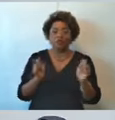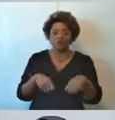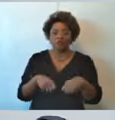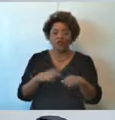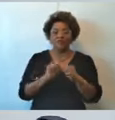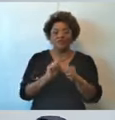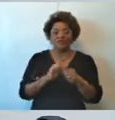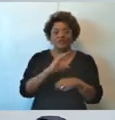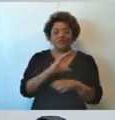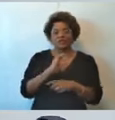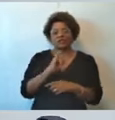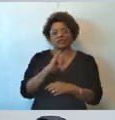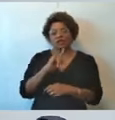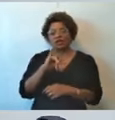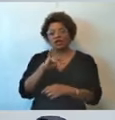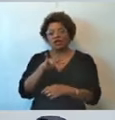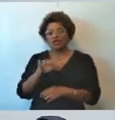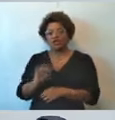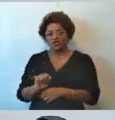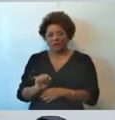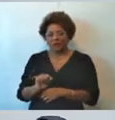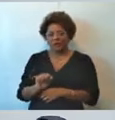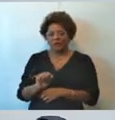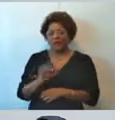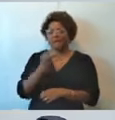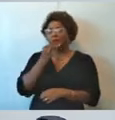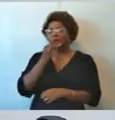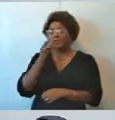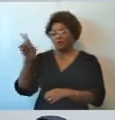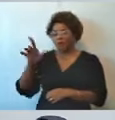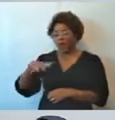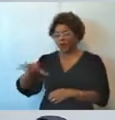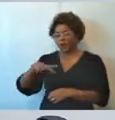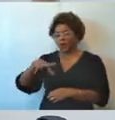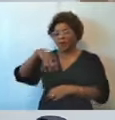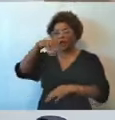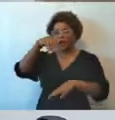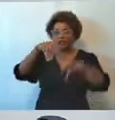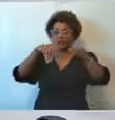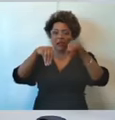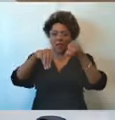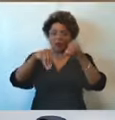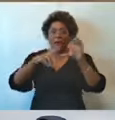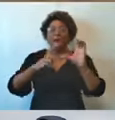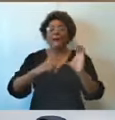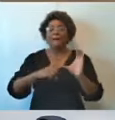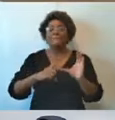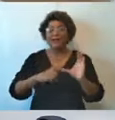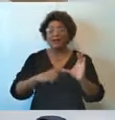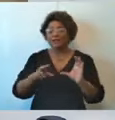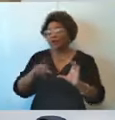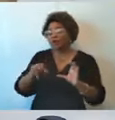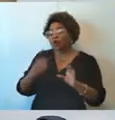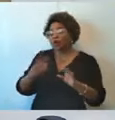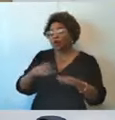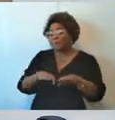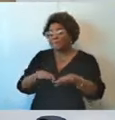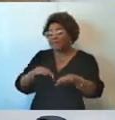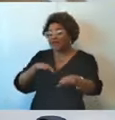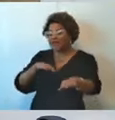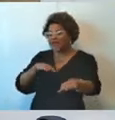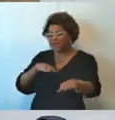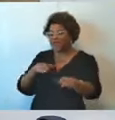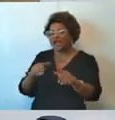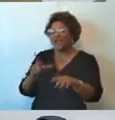Bairro Castelo, a BH Trans comeu uma faixa de algumas avenidas, com um passeio de quase 10 metros de largura, que poderia ter